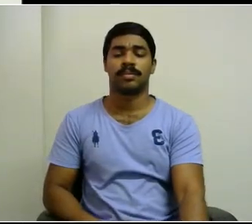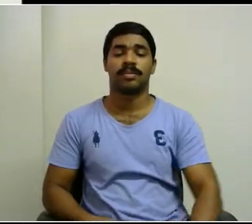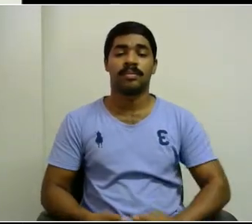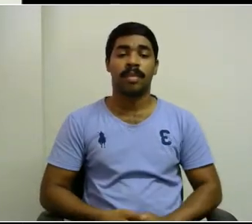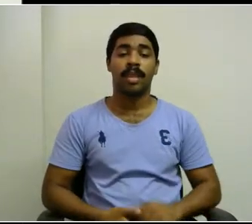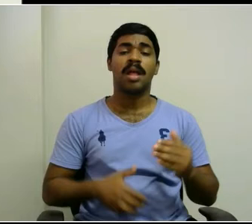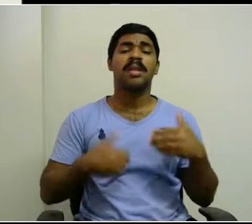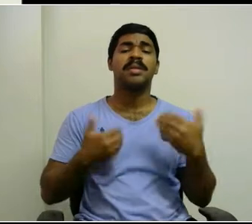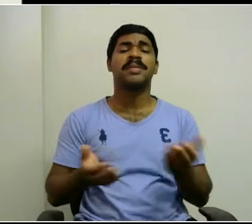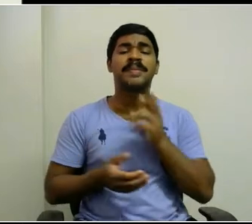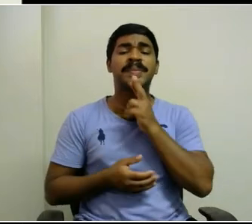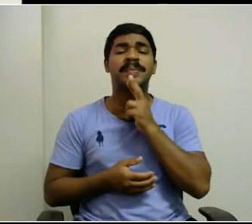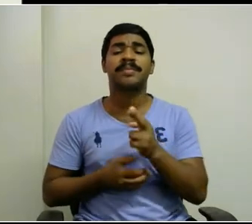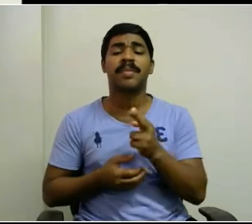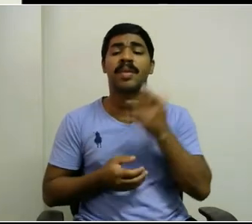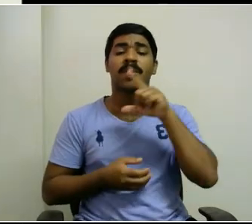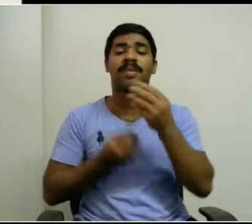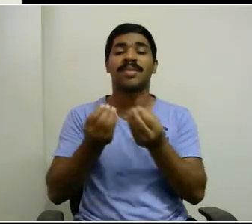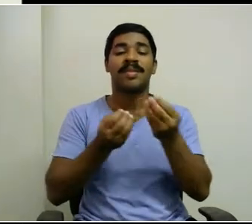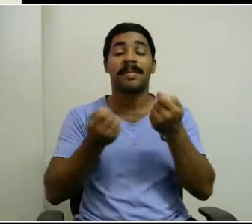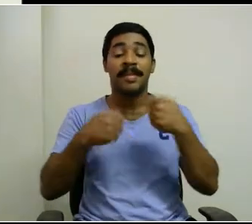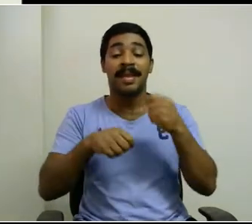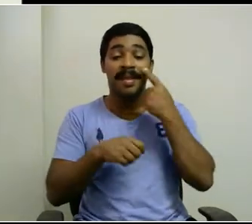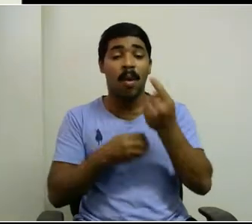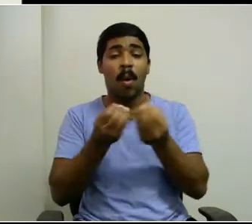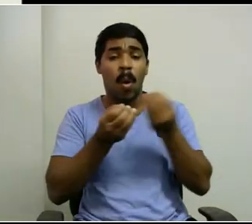Primeiramente, a gente tem que saber como é que se calcula o volume de um prisma,